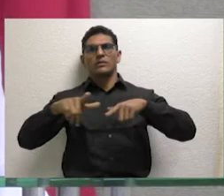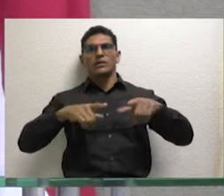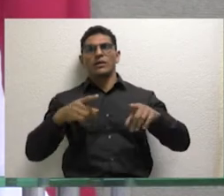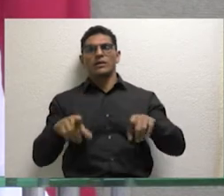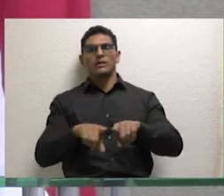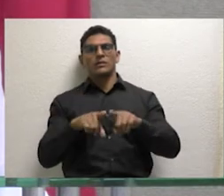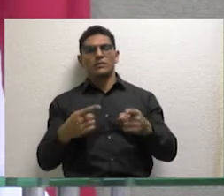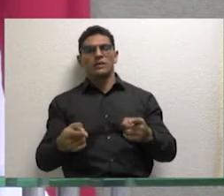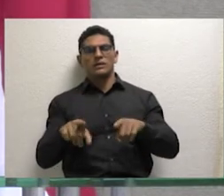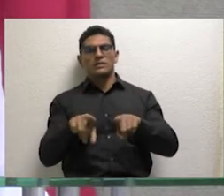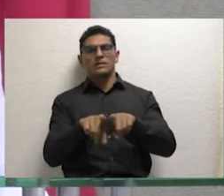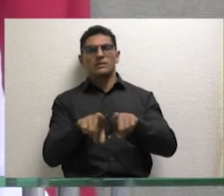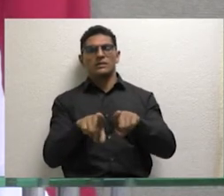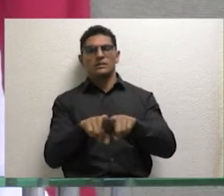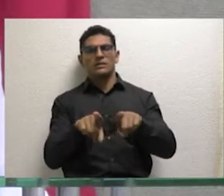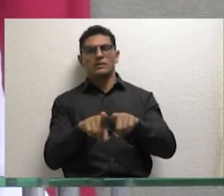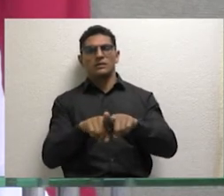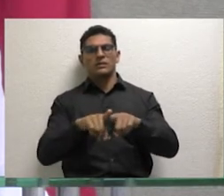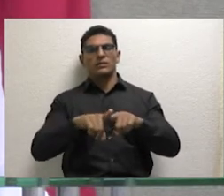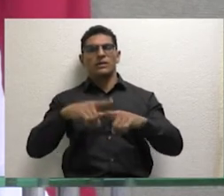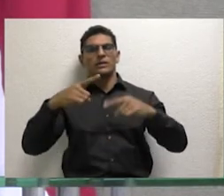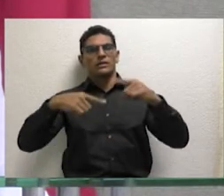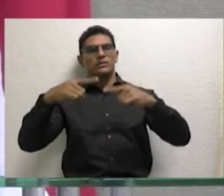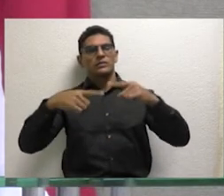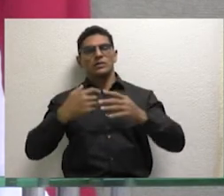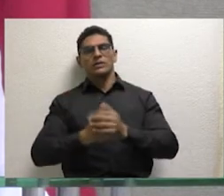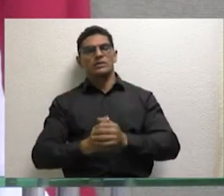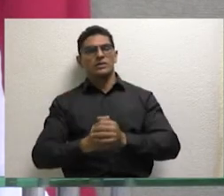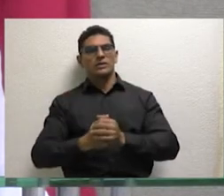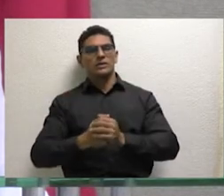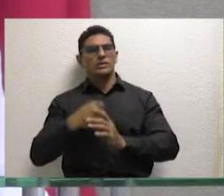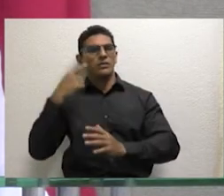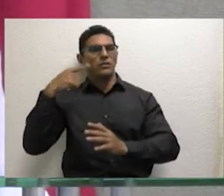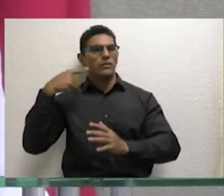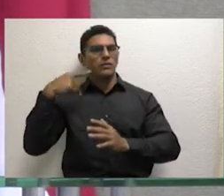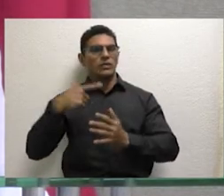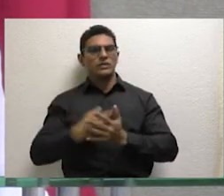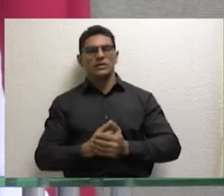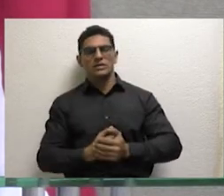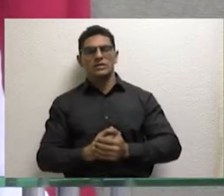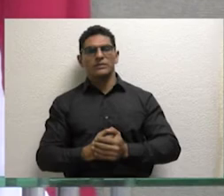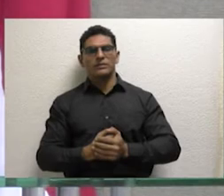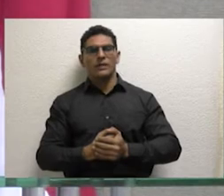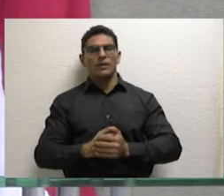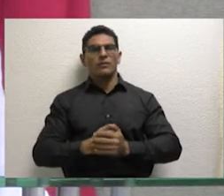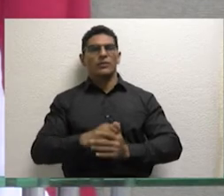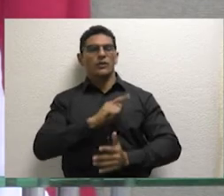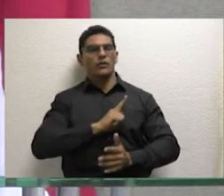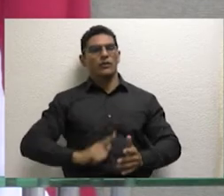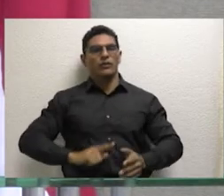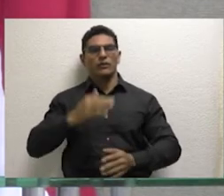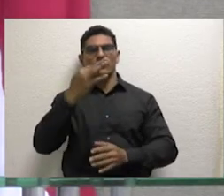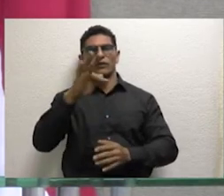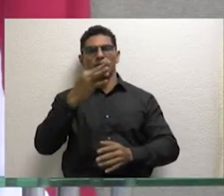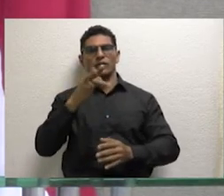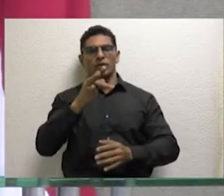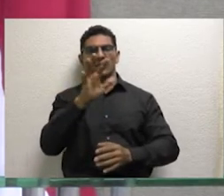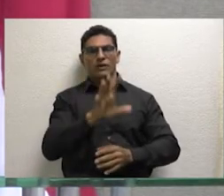das novas políticas e incentivos oferecidas pelo governo federal a segmentos não a regiões